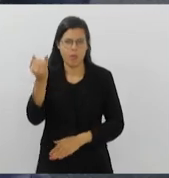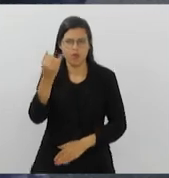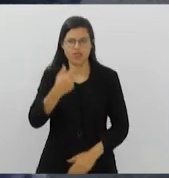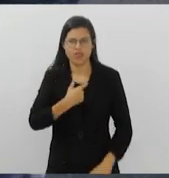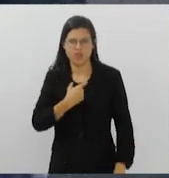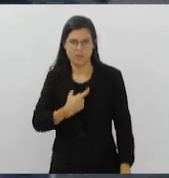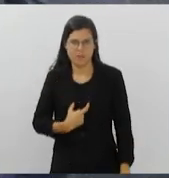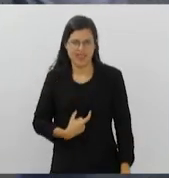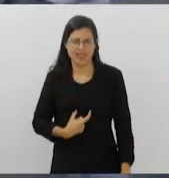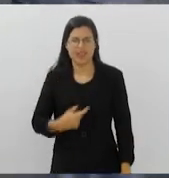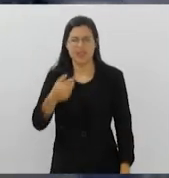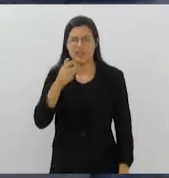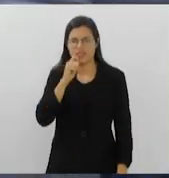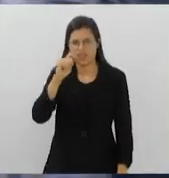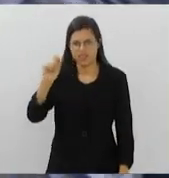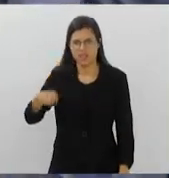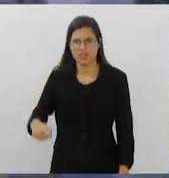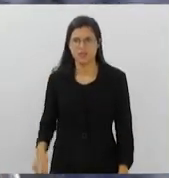Gostaria de ressaltar também...